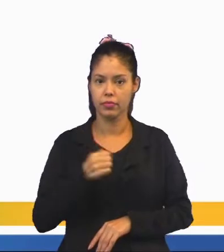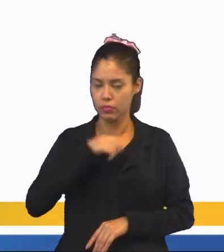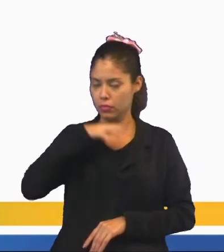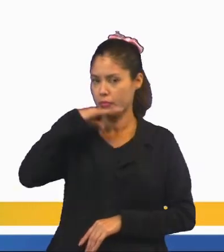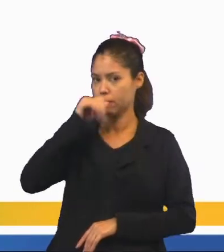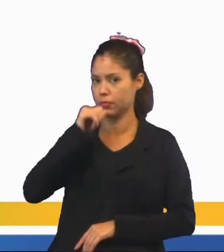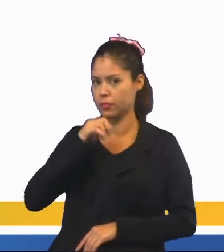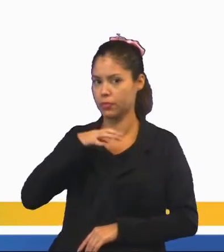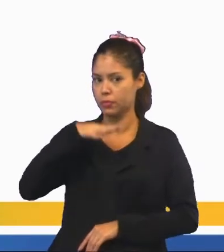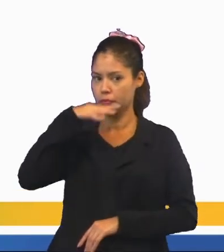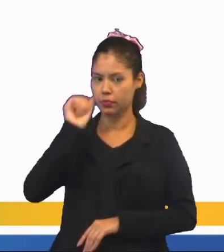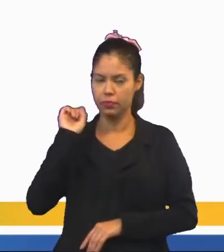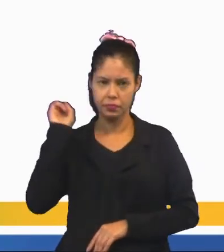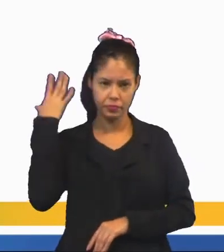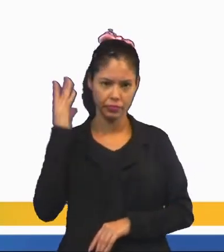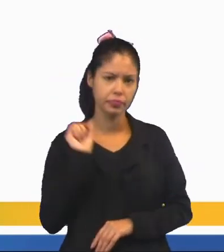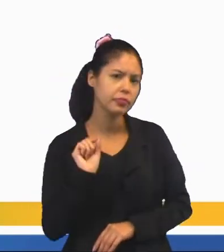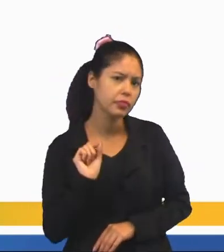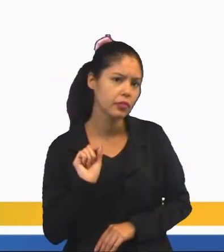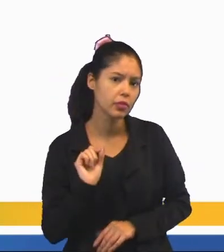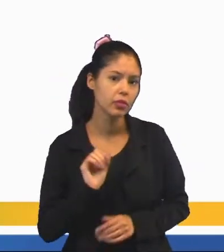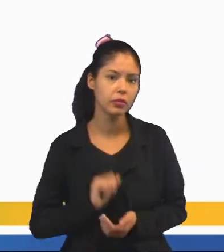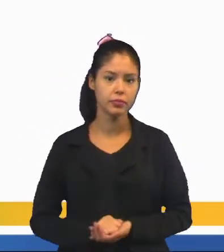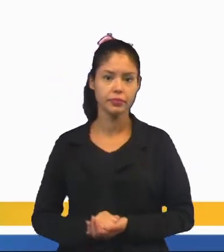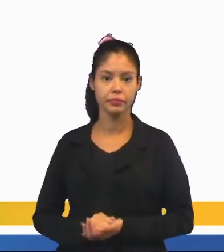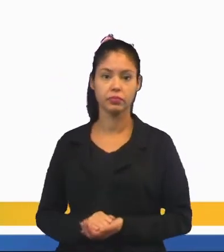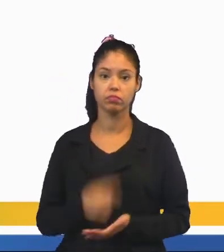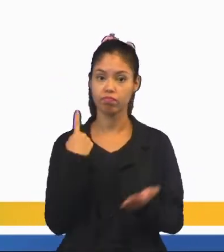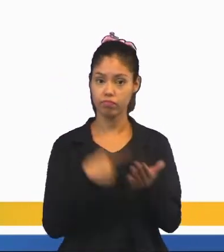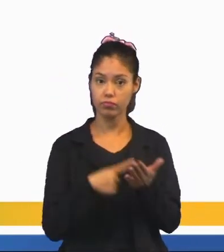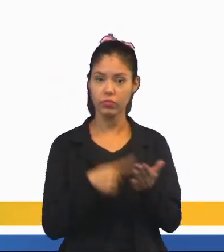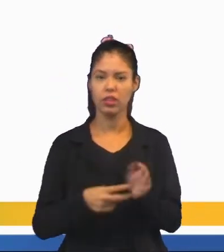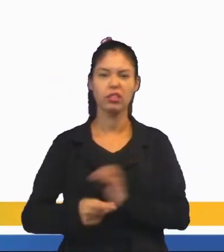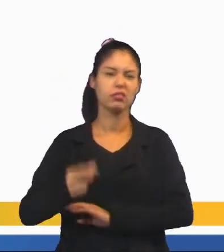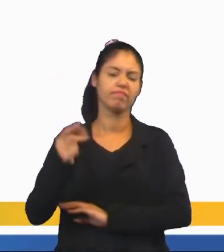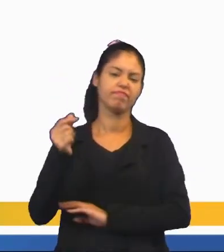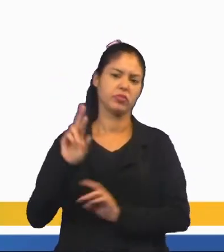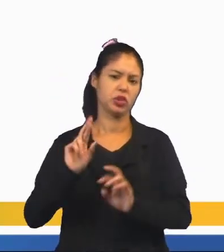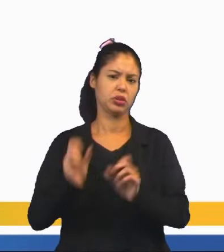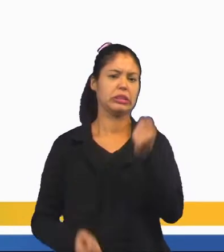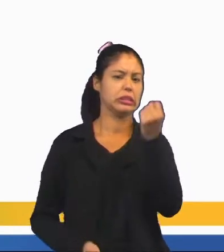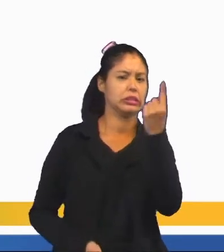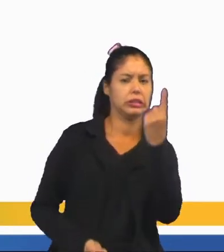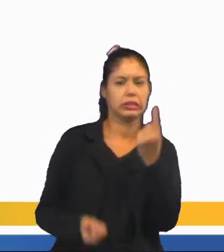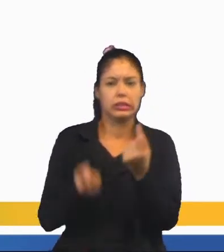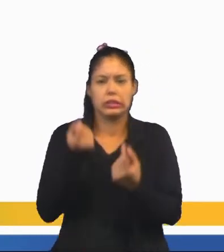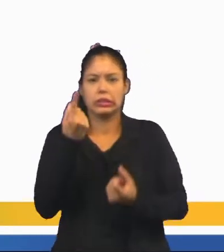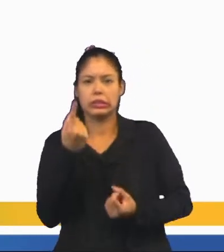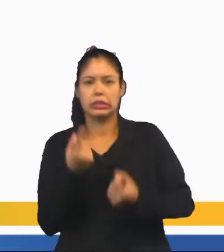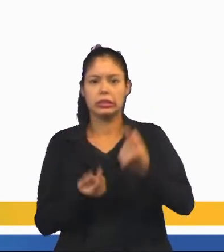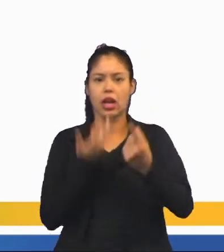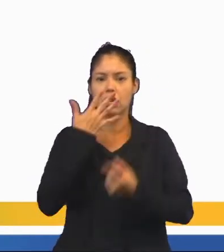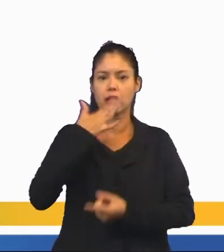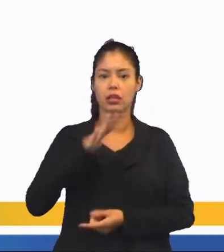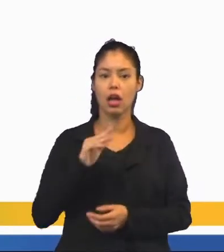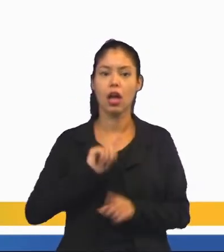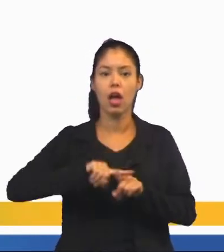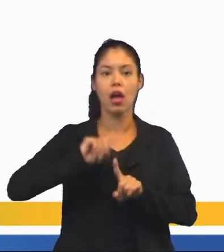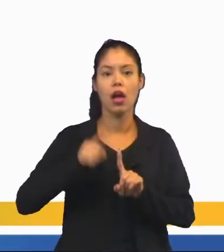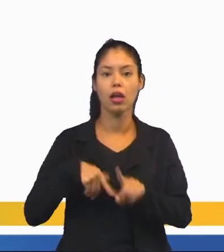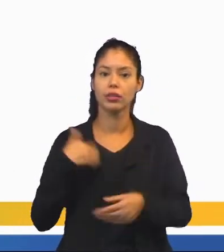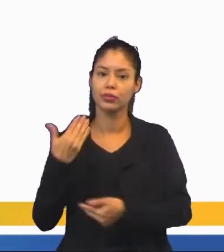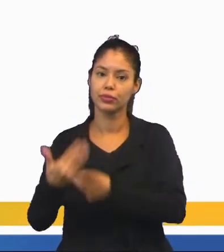papilomatose respiratória recorrente? É uma condição rara em que crianças infectadas na hora do